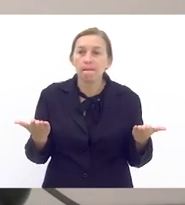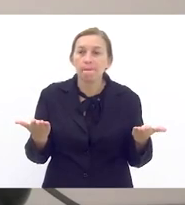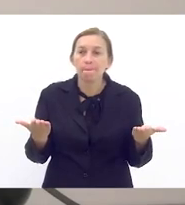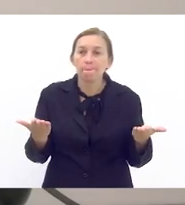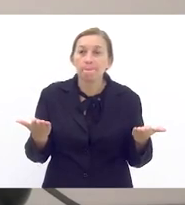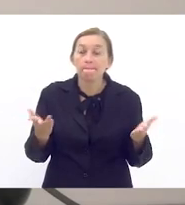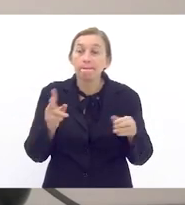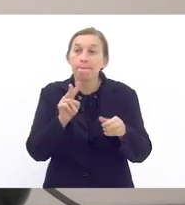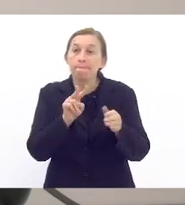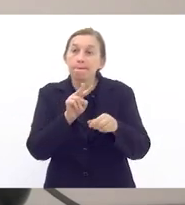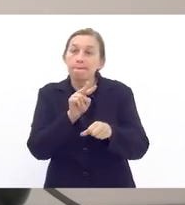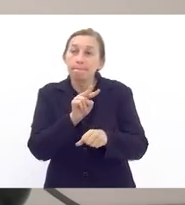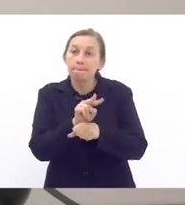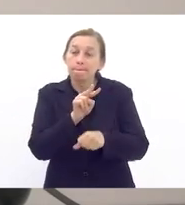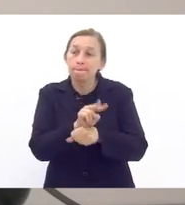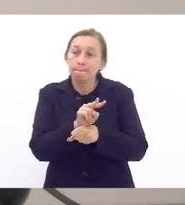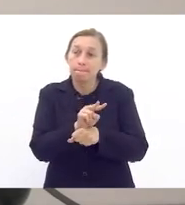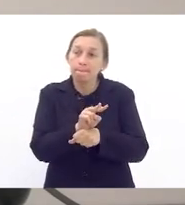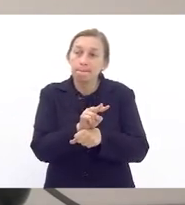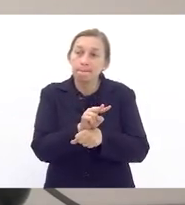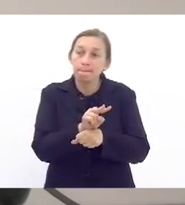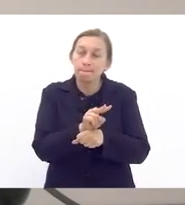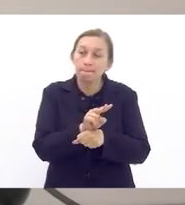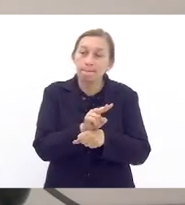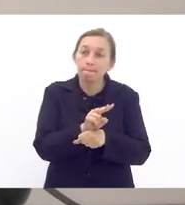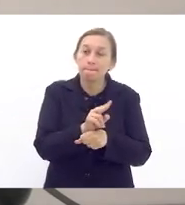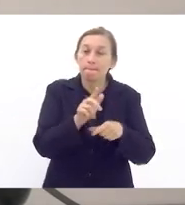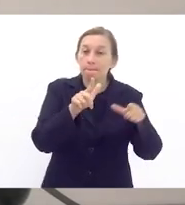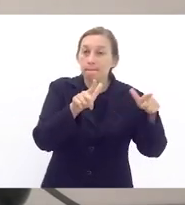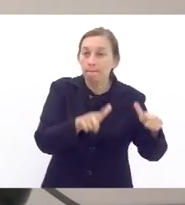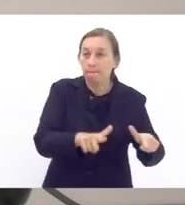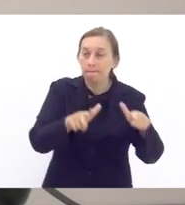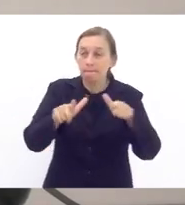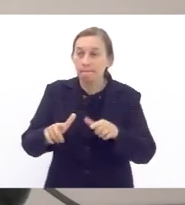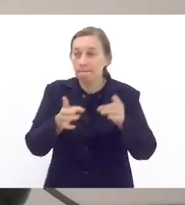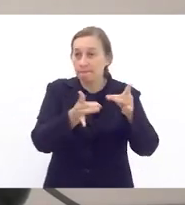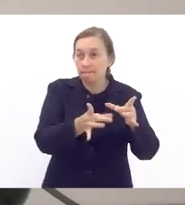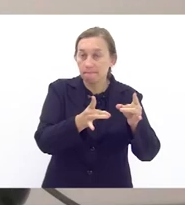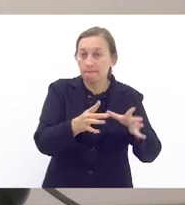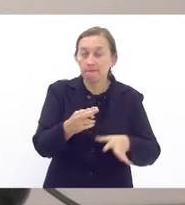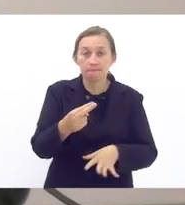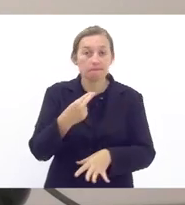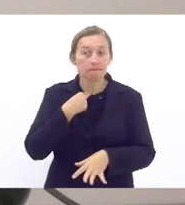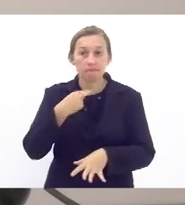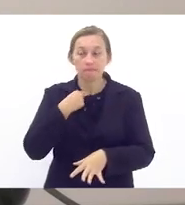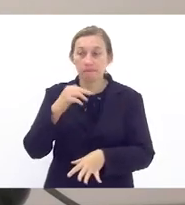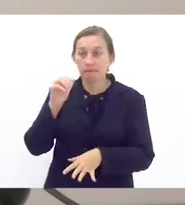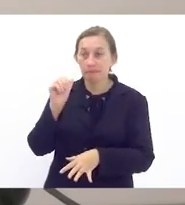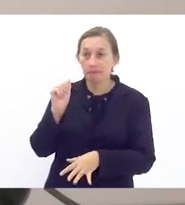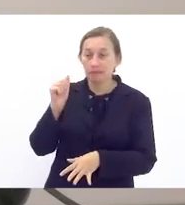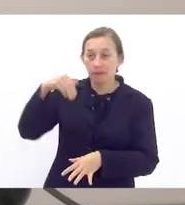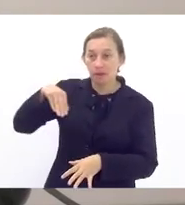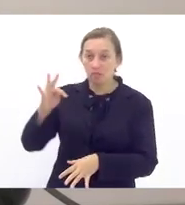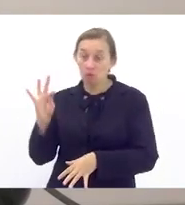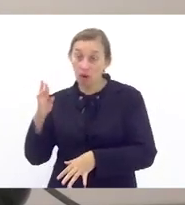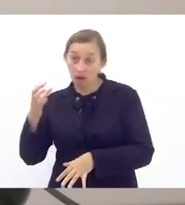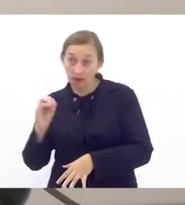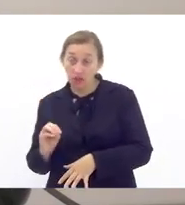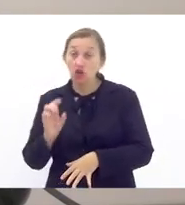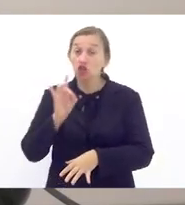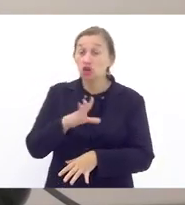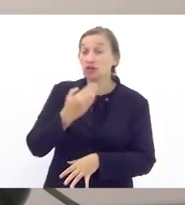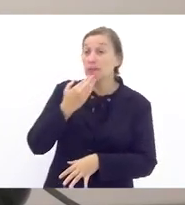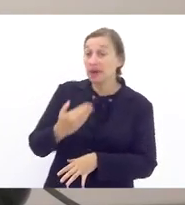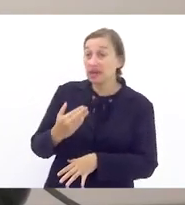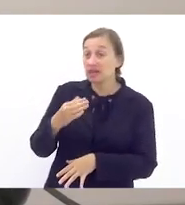é para fiscalizar estabelecimento comercial. Ela não fiscaliza ambulante, a não ser que seja solicitada pelo CEOP. Então, assim, a